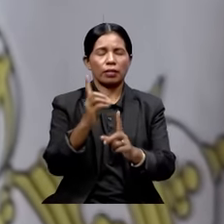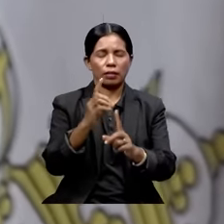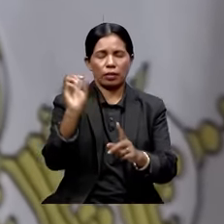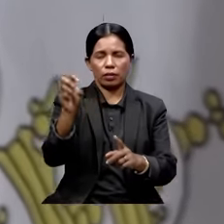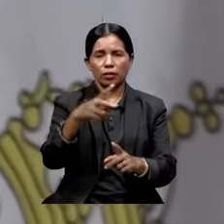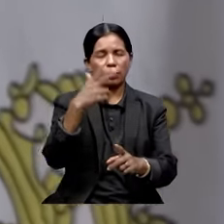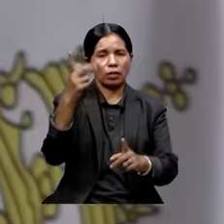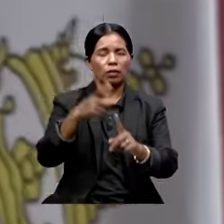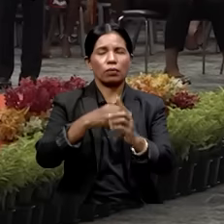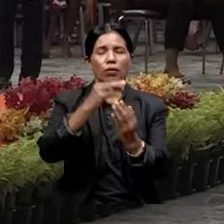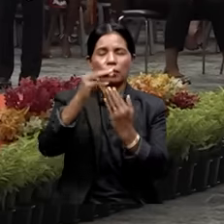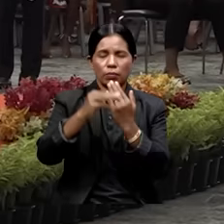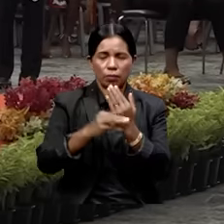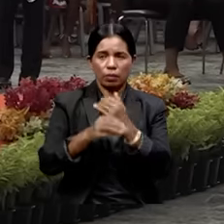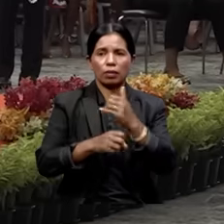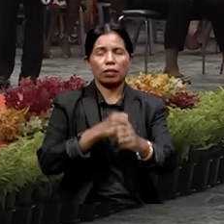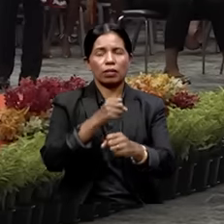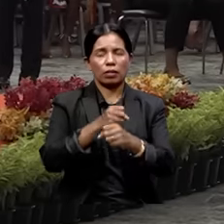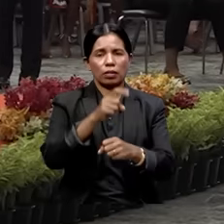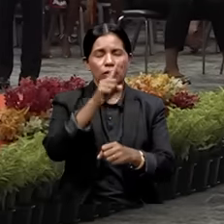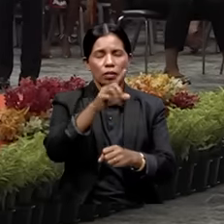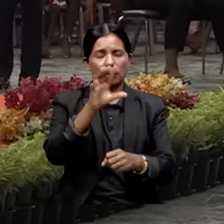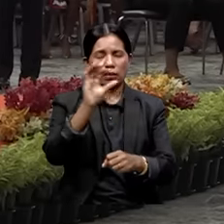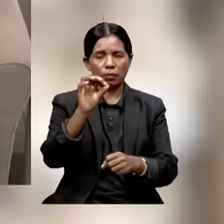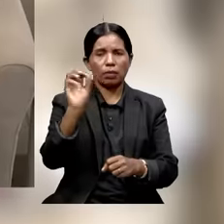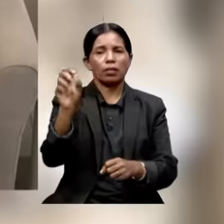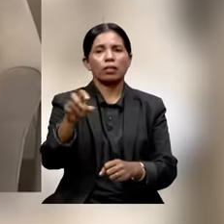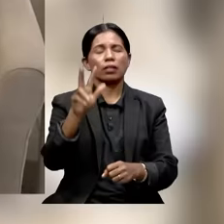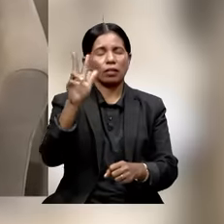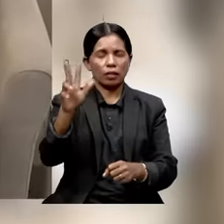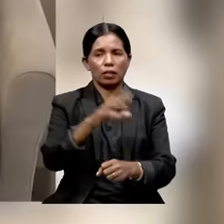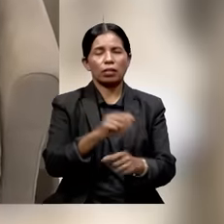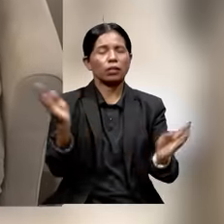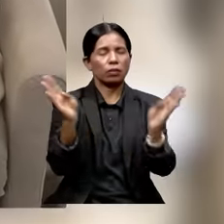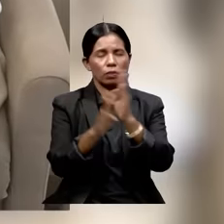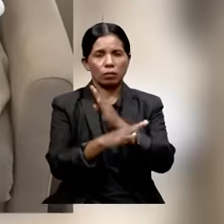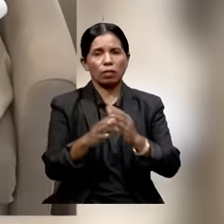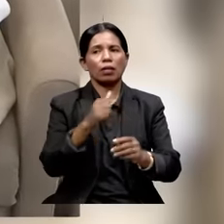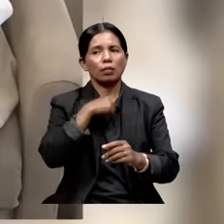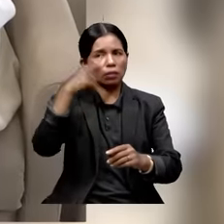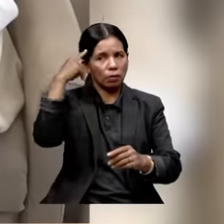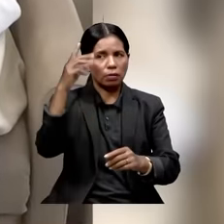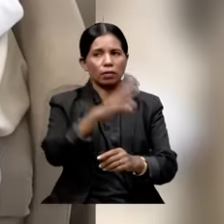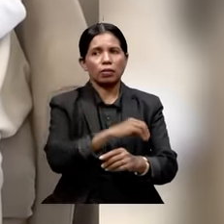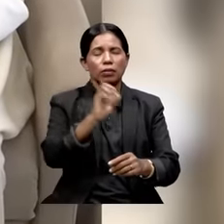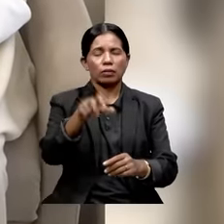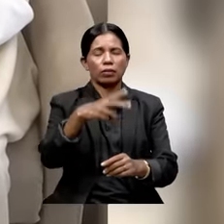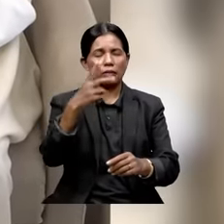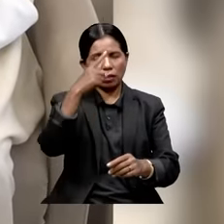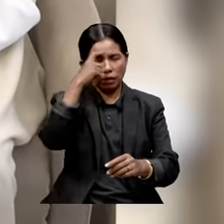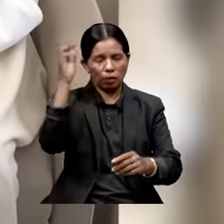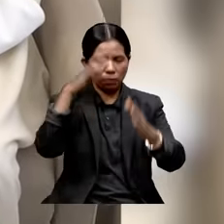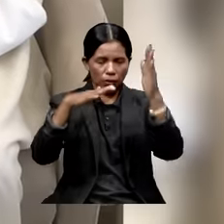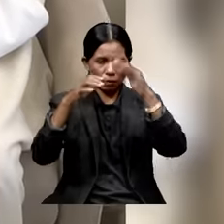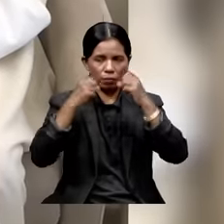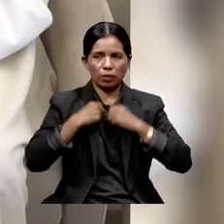loresin tolu flan marsu, tina rio rua san loresin tolu. Ode troca Papa Bento san loresin neng, ne beresigna antama problema